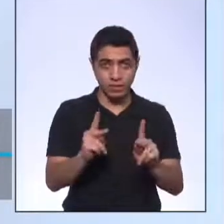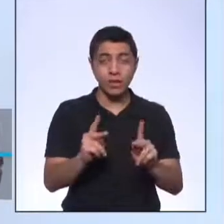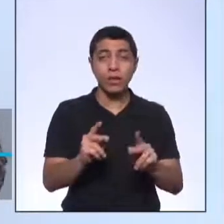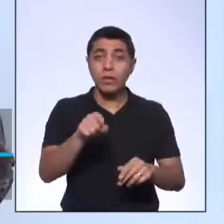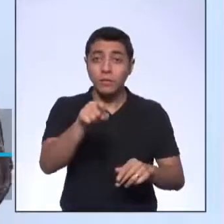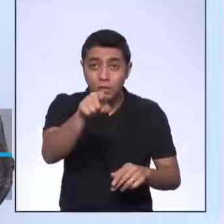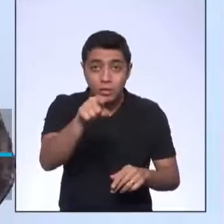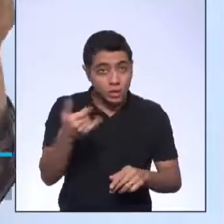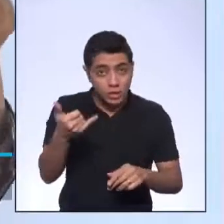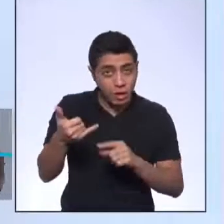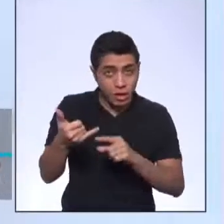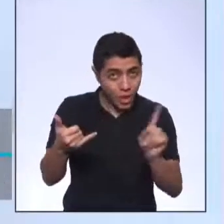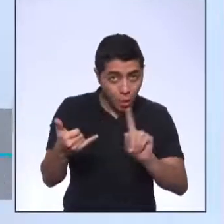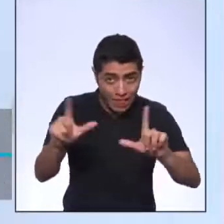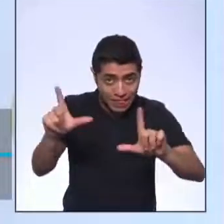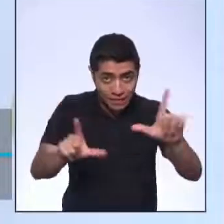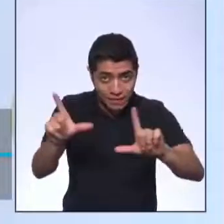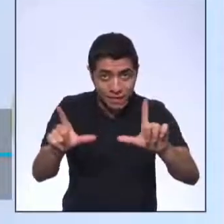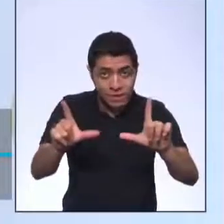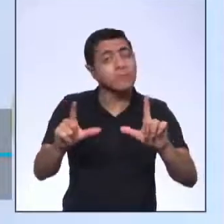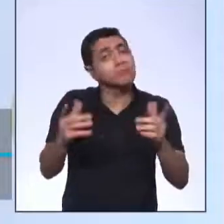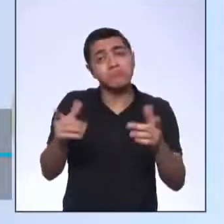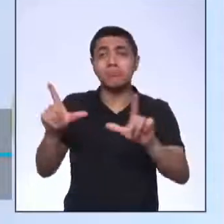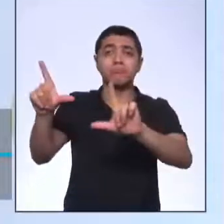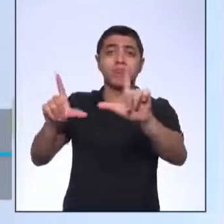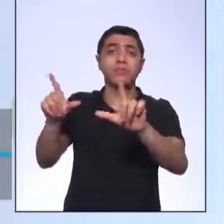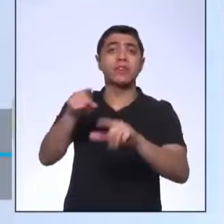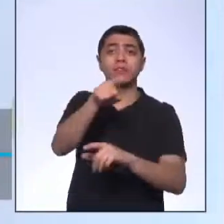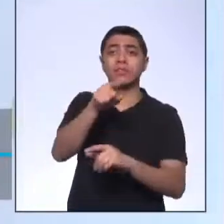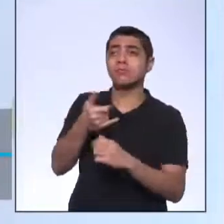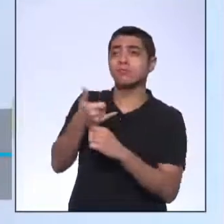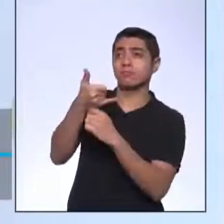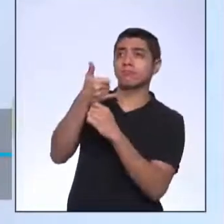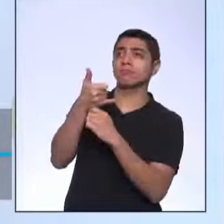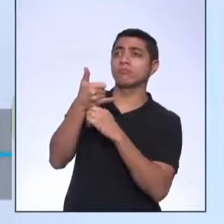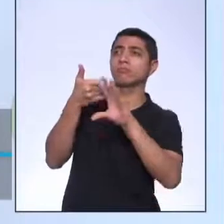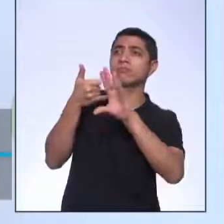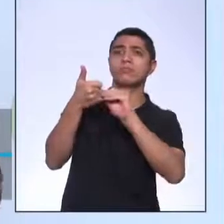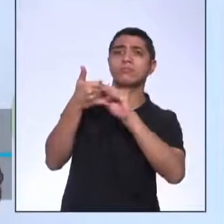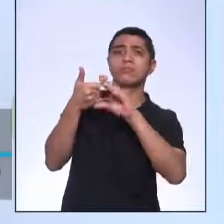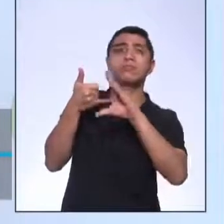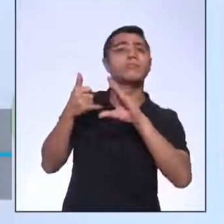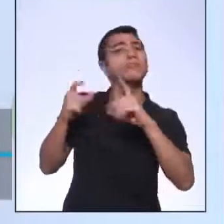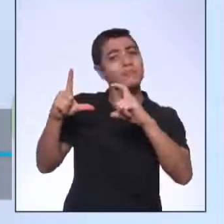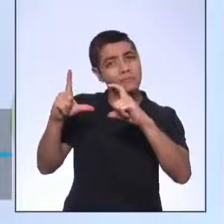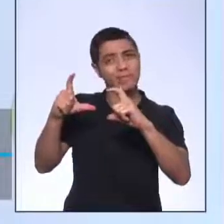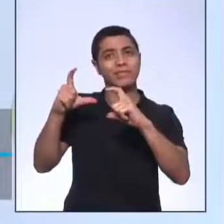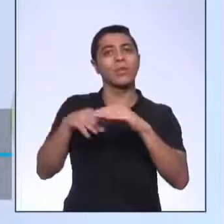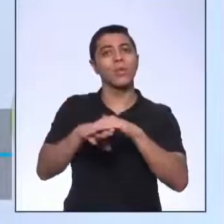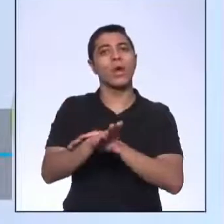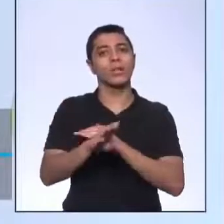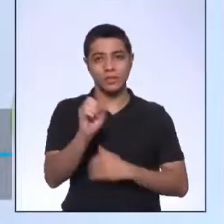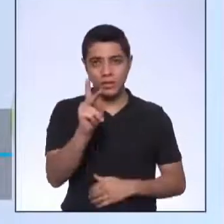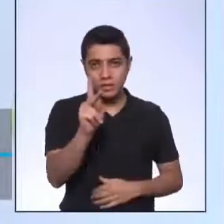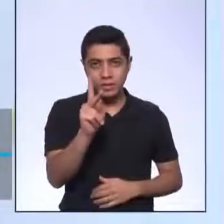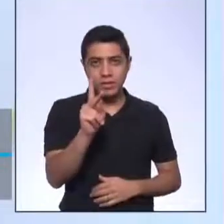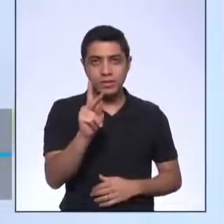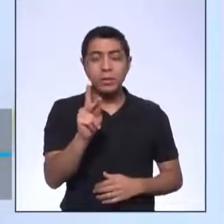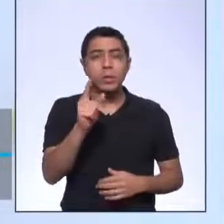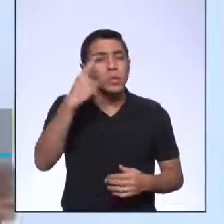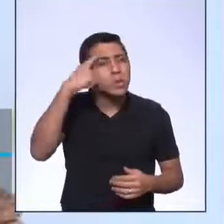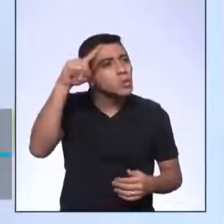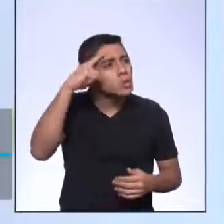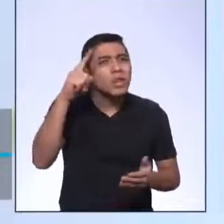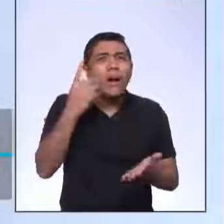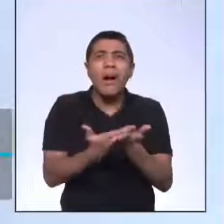televisão ou gente é simples não é precisou ficou na dúvida ainda Quero rever essa aula como eu faço